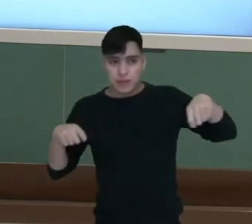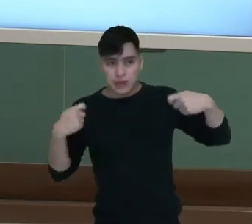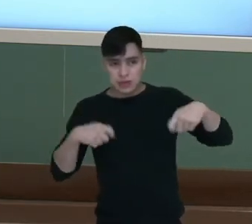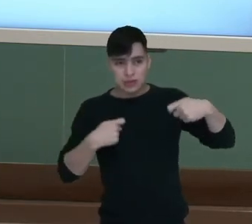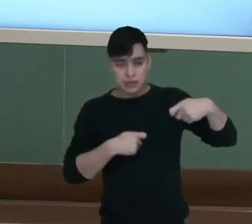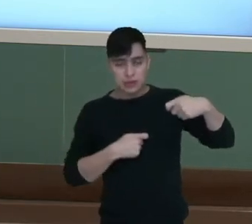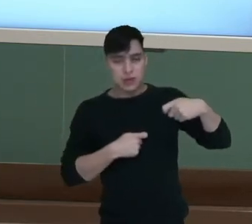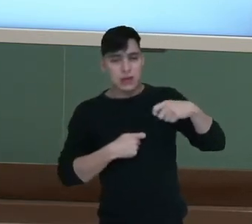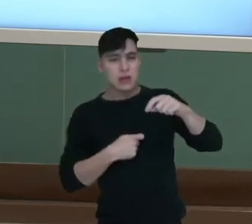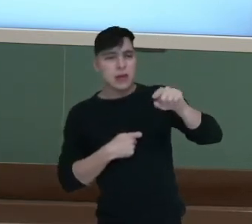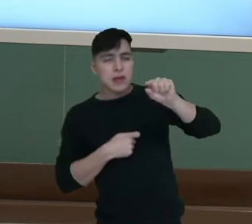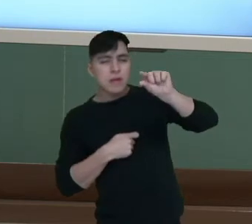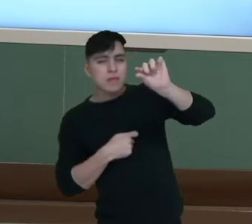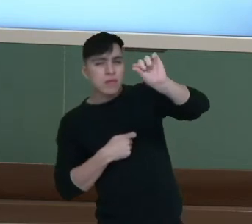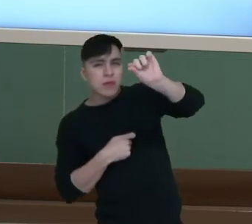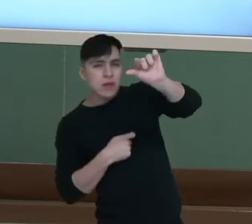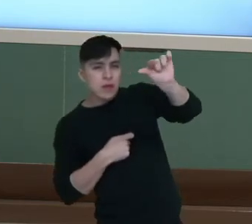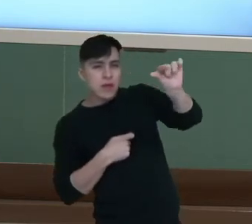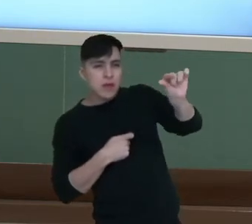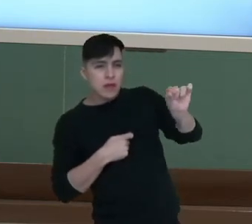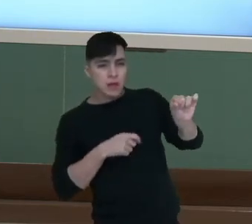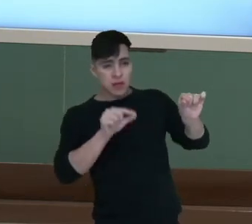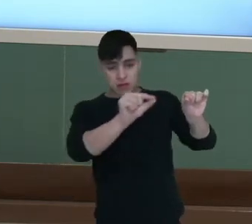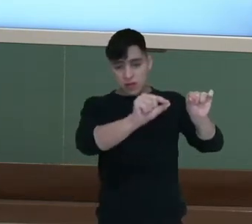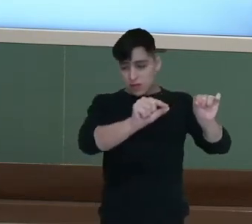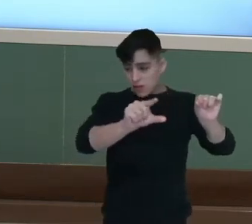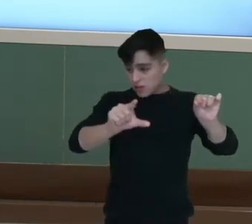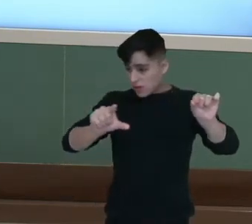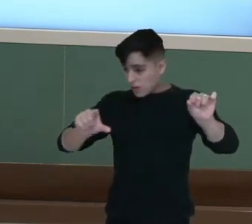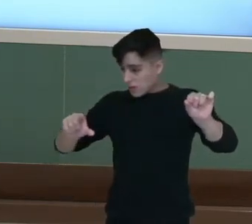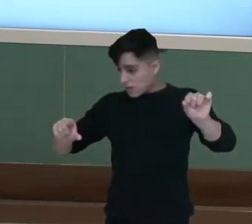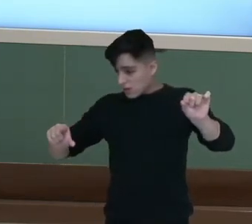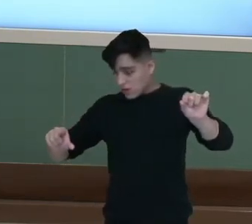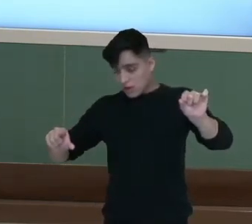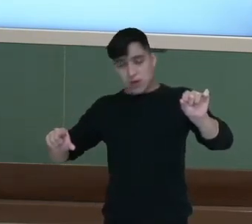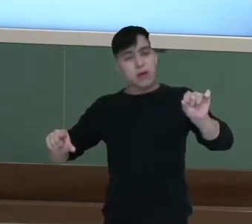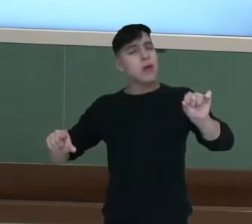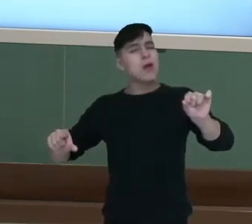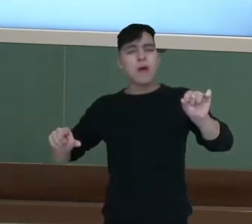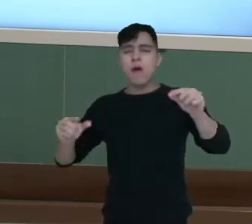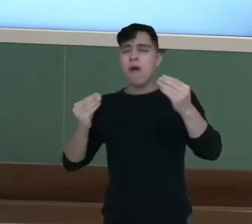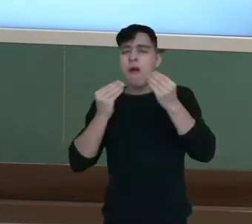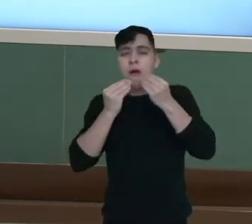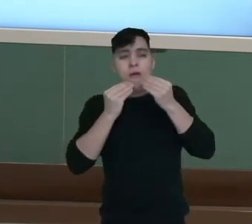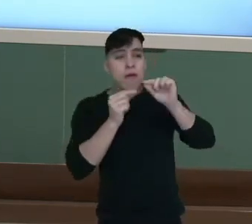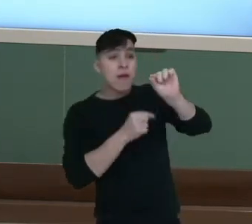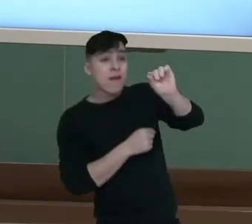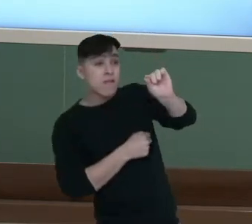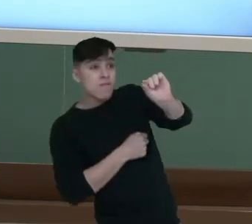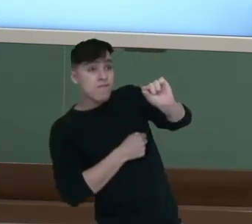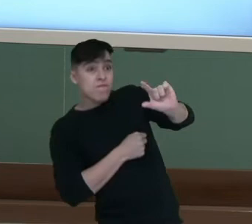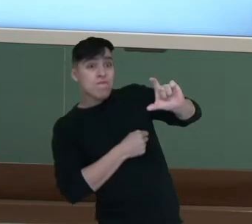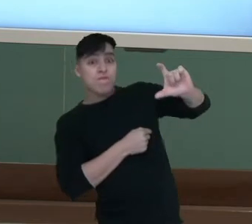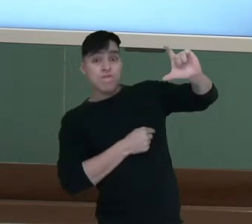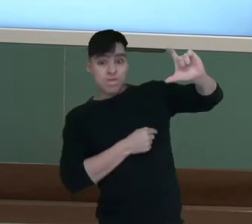mesmo tempo esse comprimento de arco como este. Daí é óbvio. Como esse comprimento de arco é